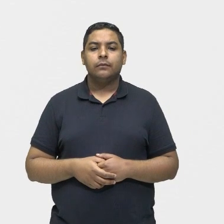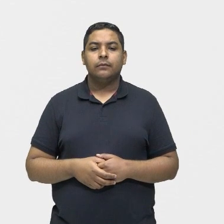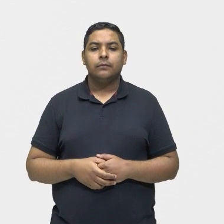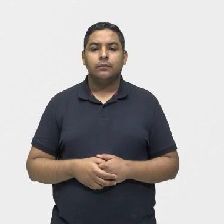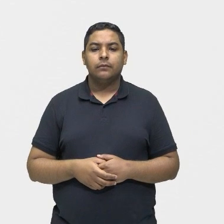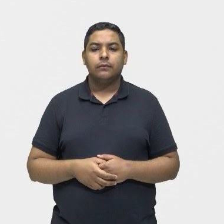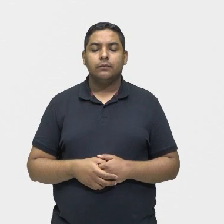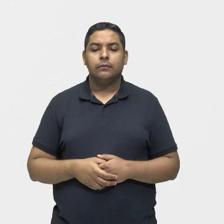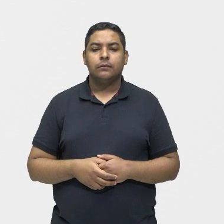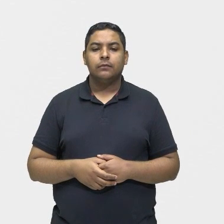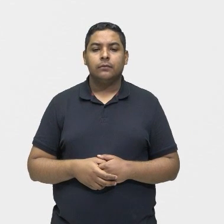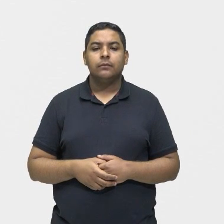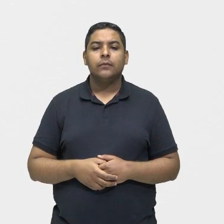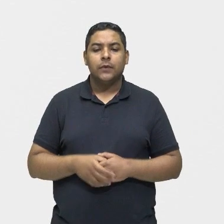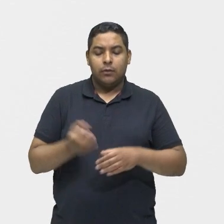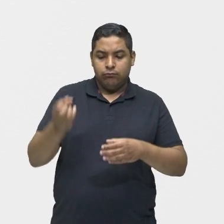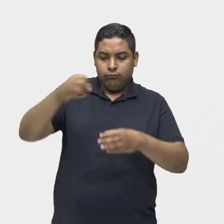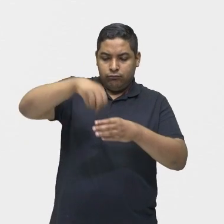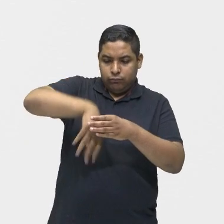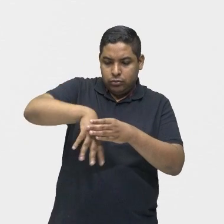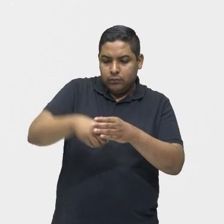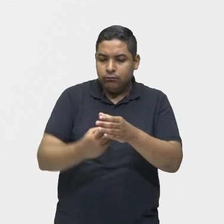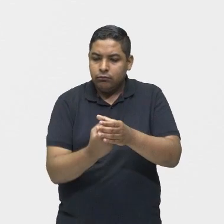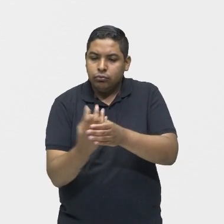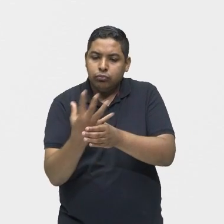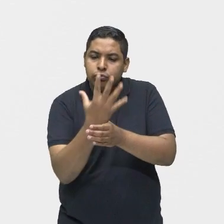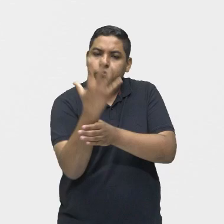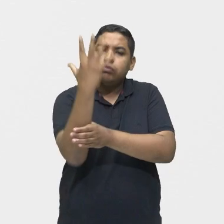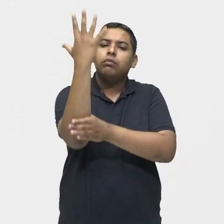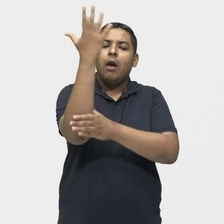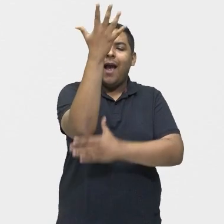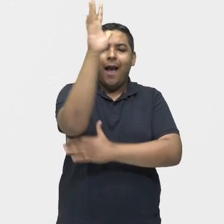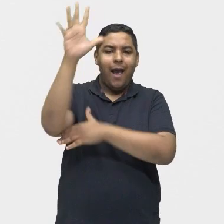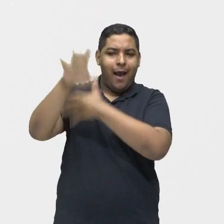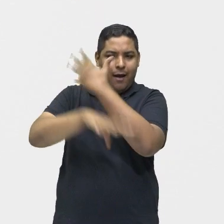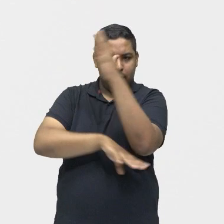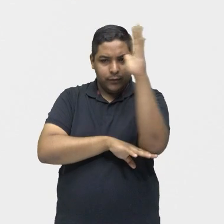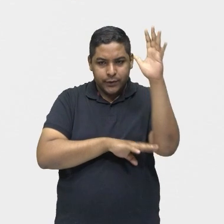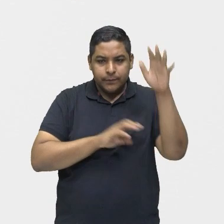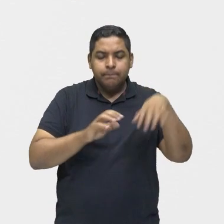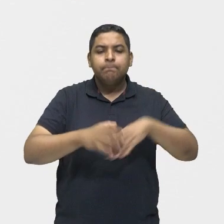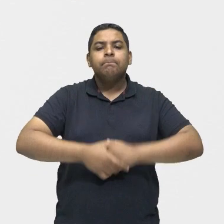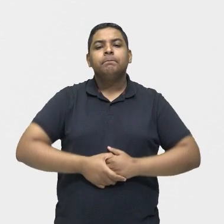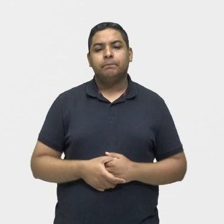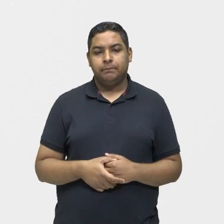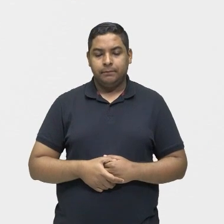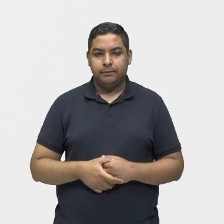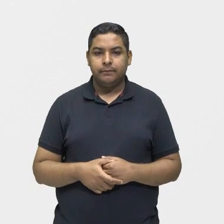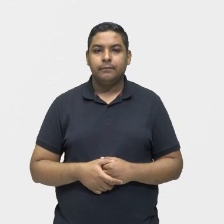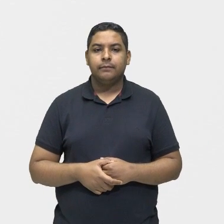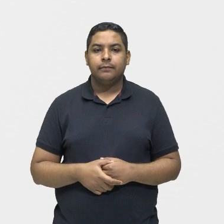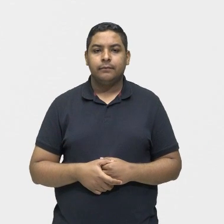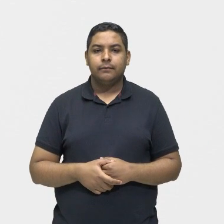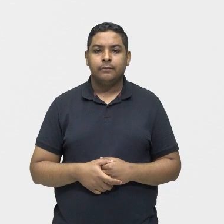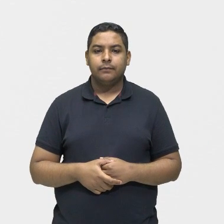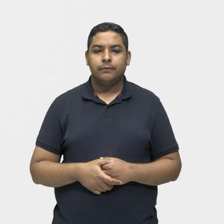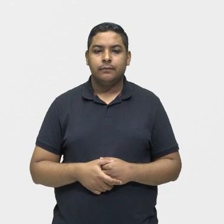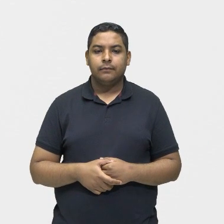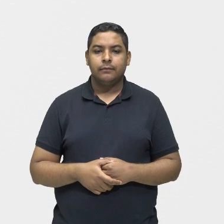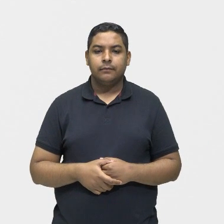planting trees, né, plantar, reflorestar, né, ou plantar árvores, planting trees, plantar árvores.